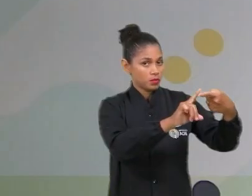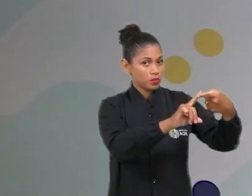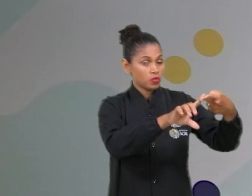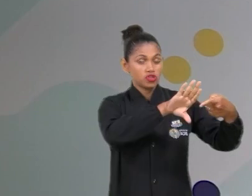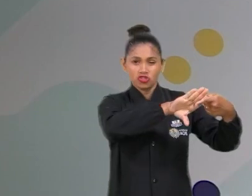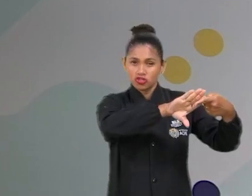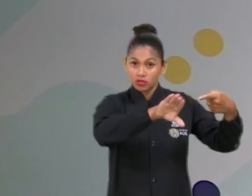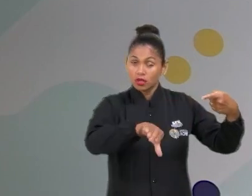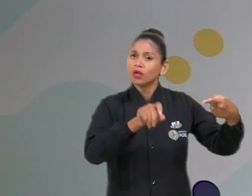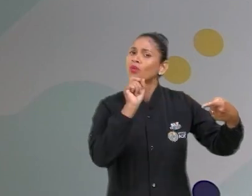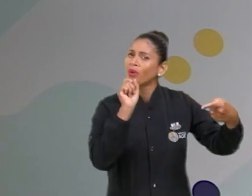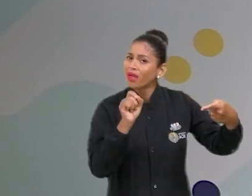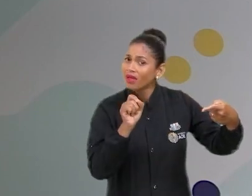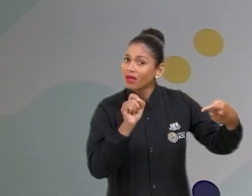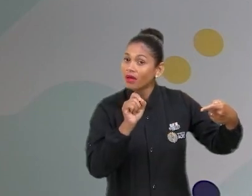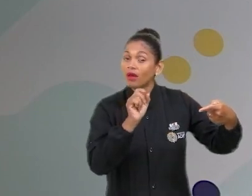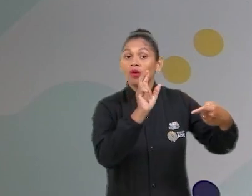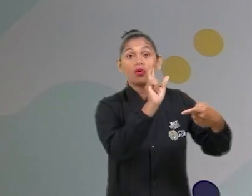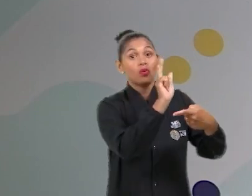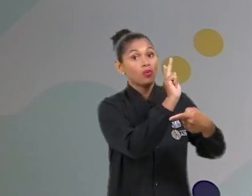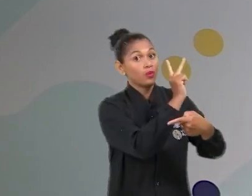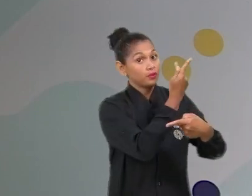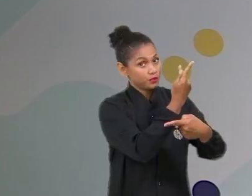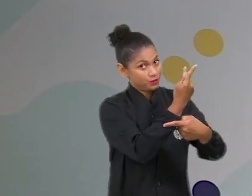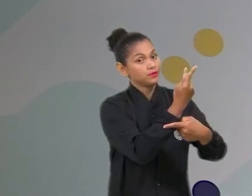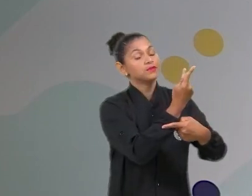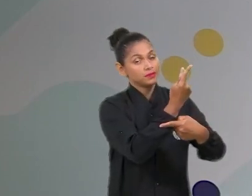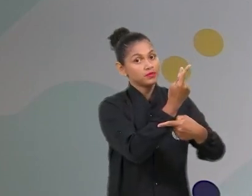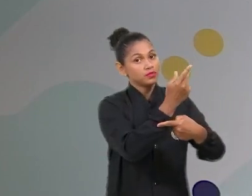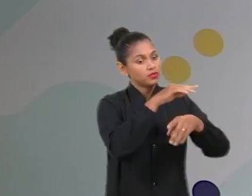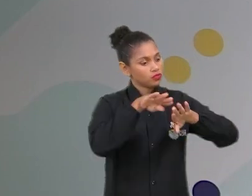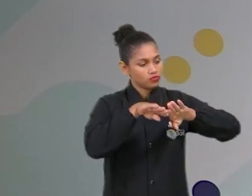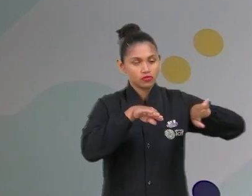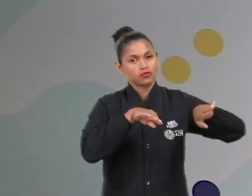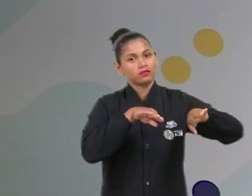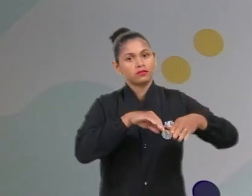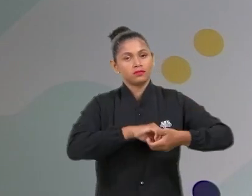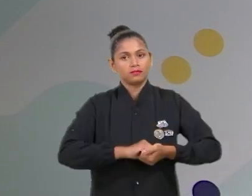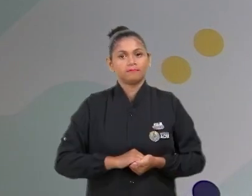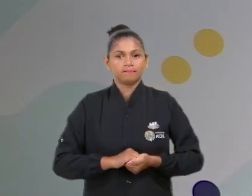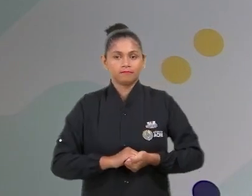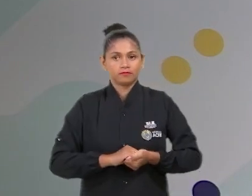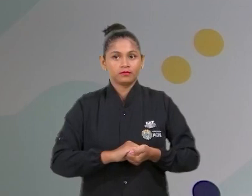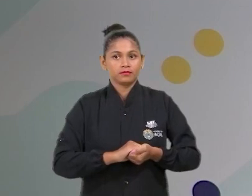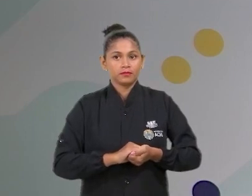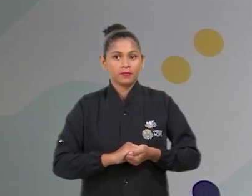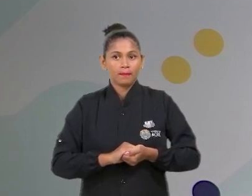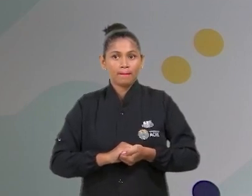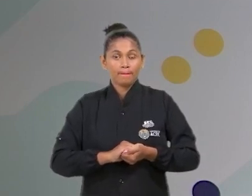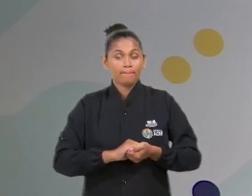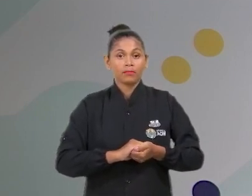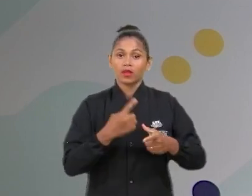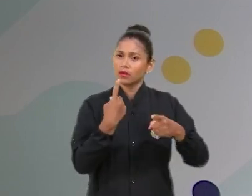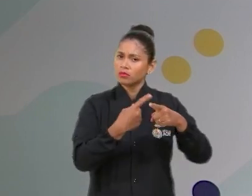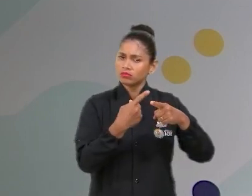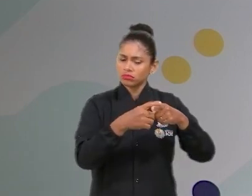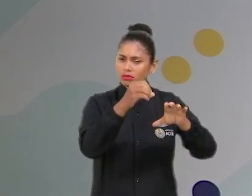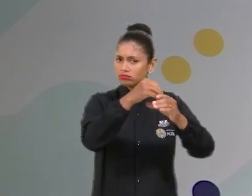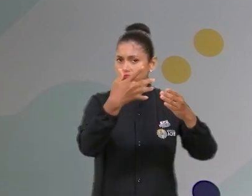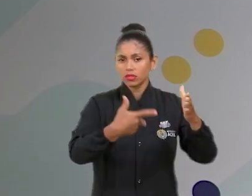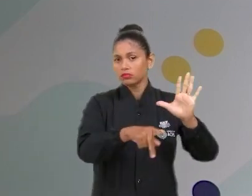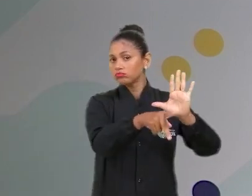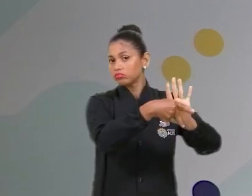esquecer, que não podemos contar com o hidrogênio. Ele não faz parte dessa família porque ele tem